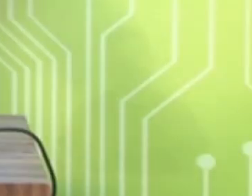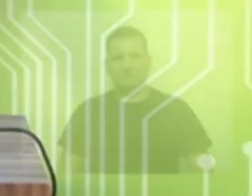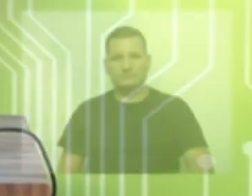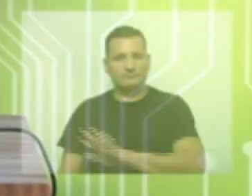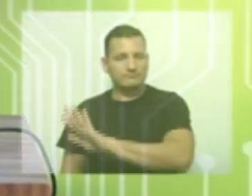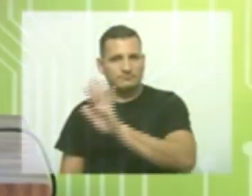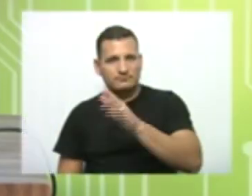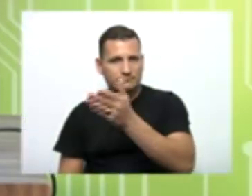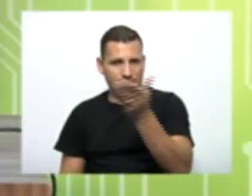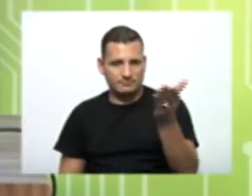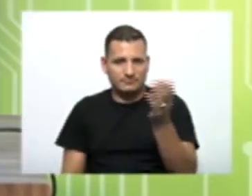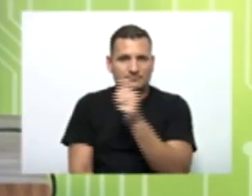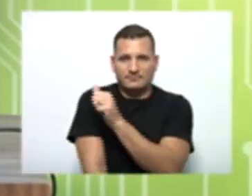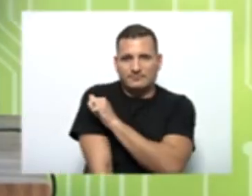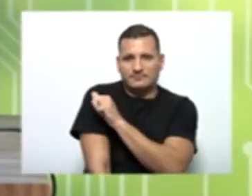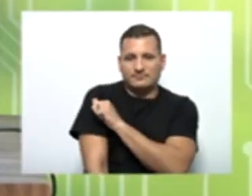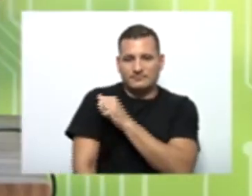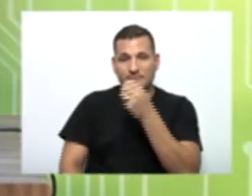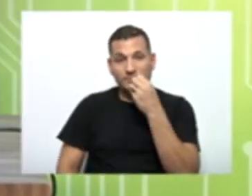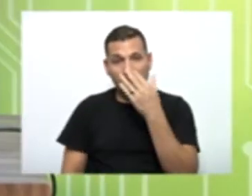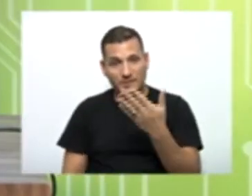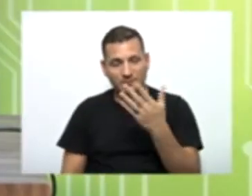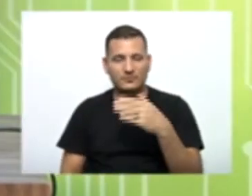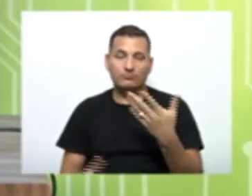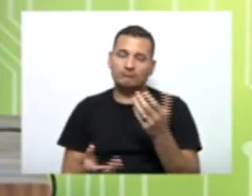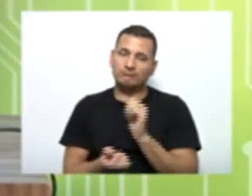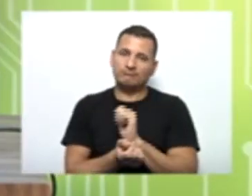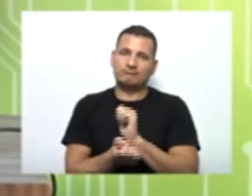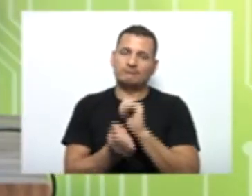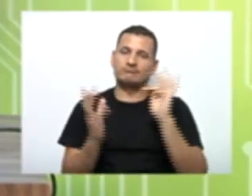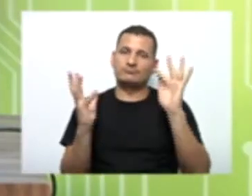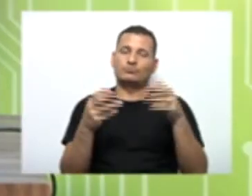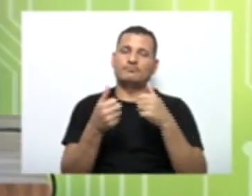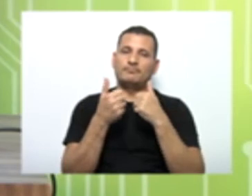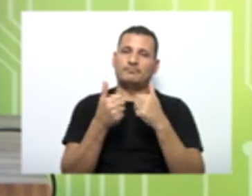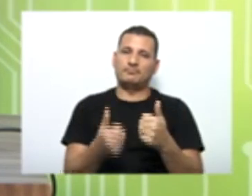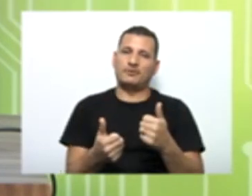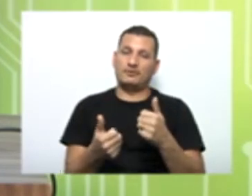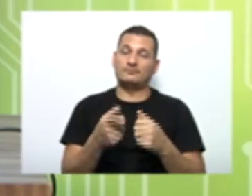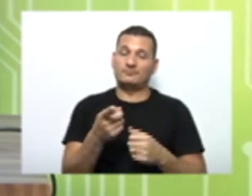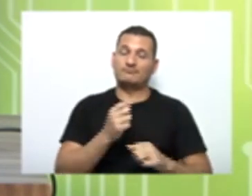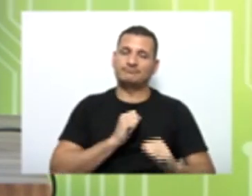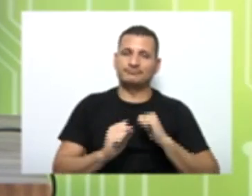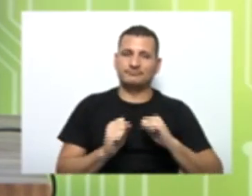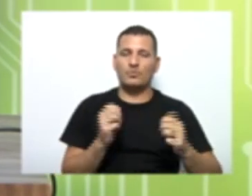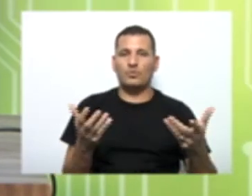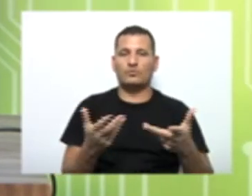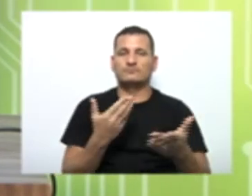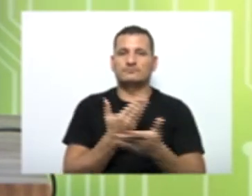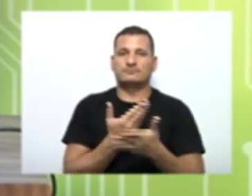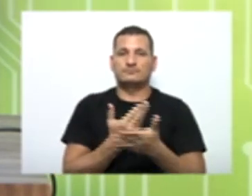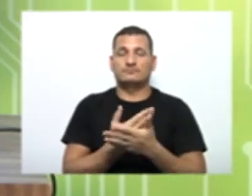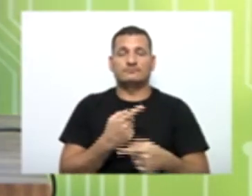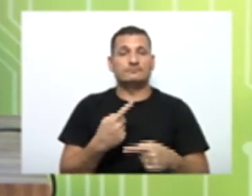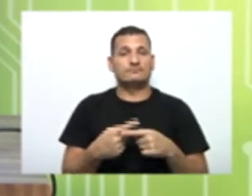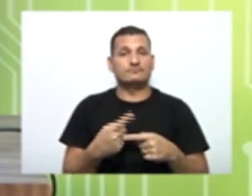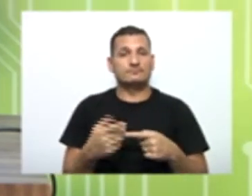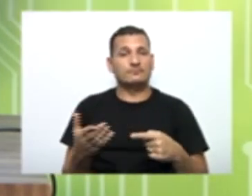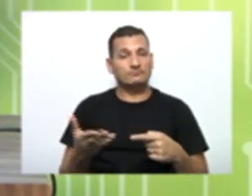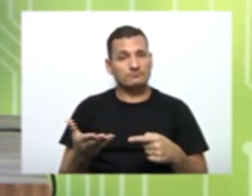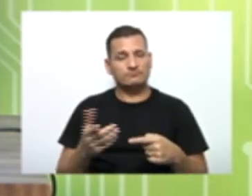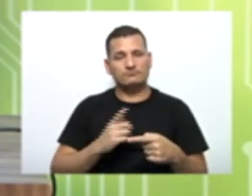Olá, alunos, tudo bem? Espero que todos estejam bem, espero que todos estejam empolgados para a aula de hoje, porque nós temos um tema muito